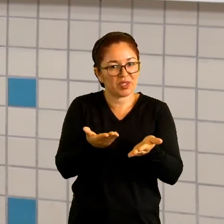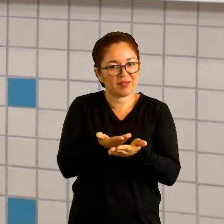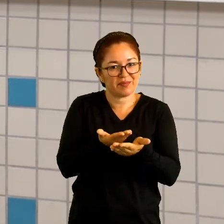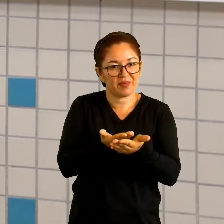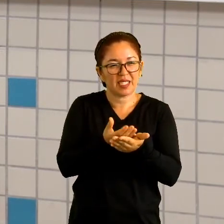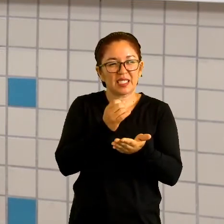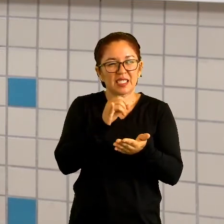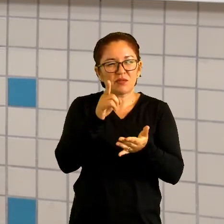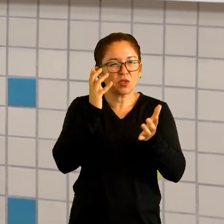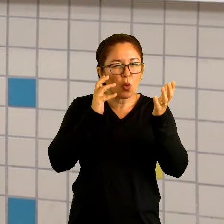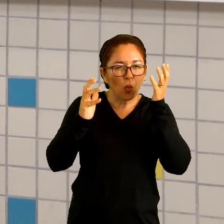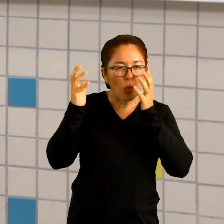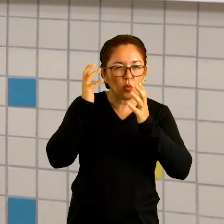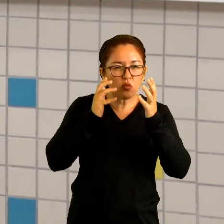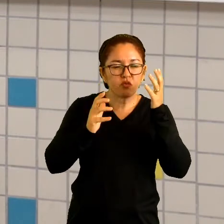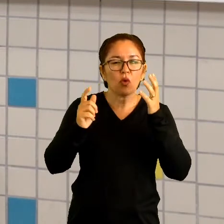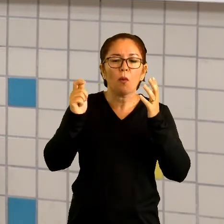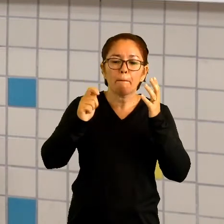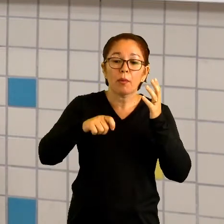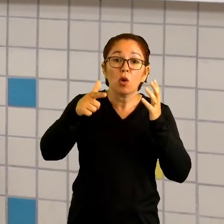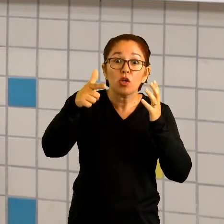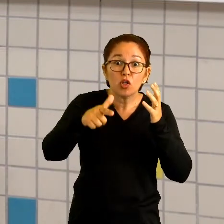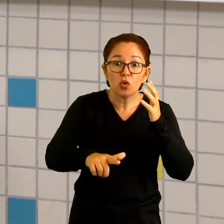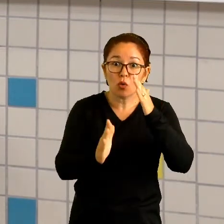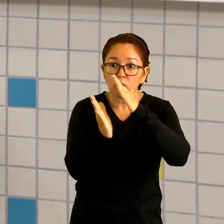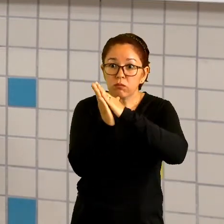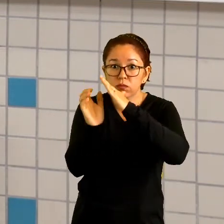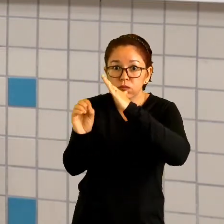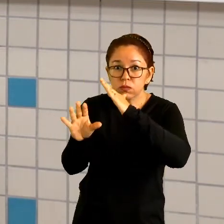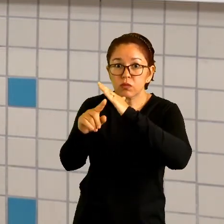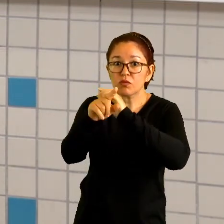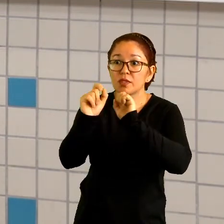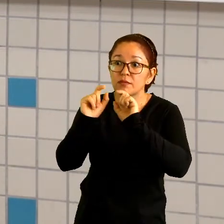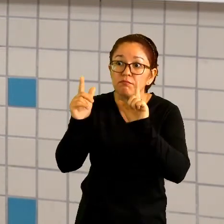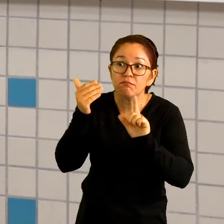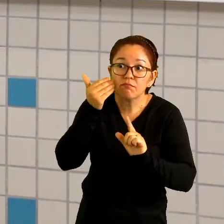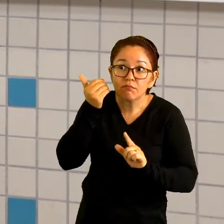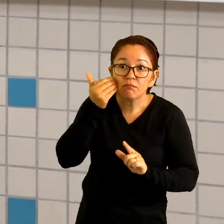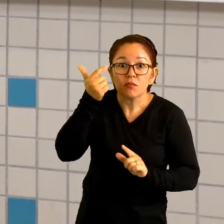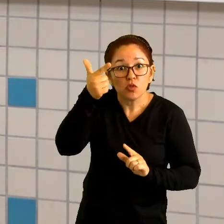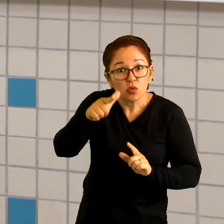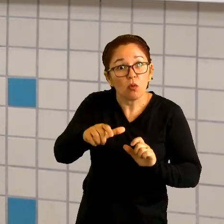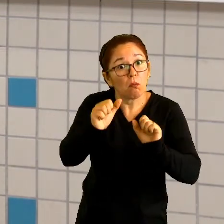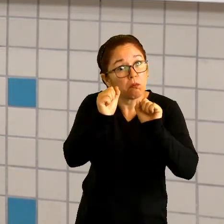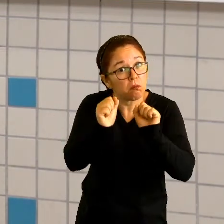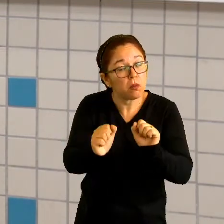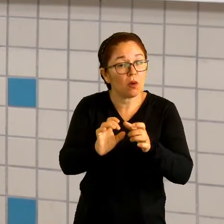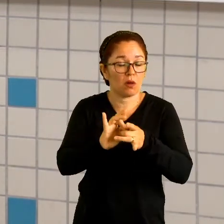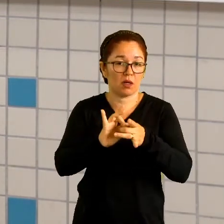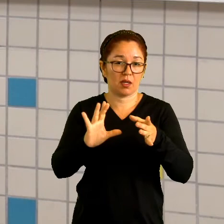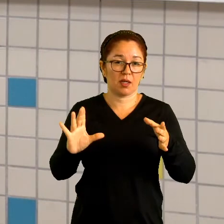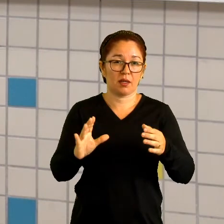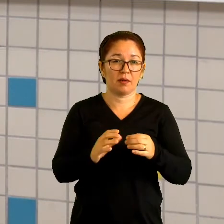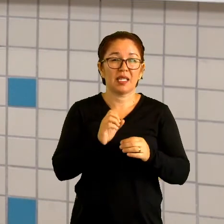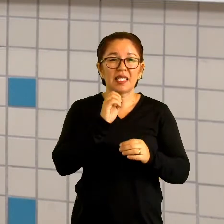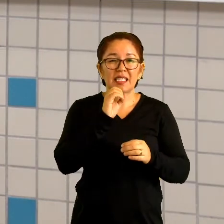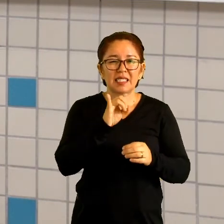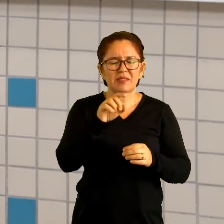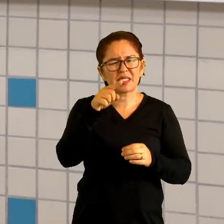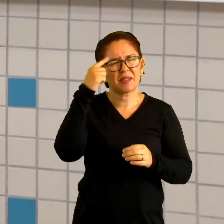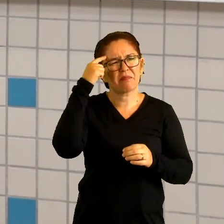novamente. Ela estará disponibilizada na plataforma do Palmas Home School. Se você não tiver acesso